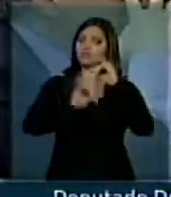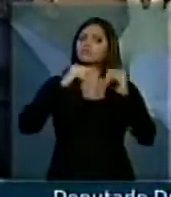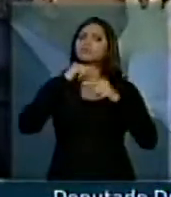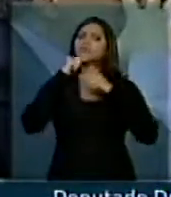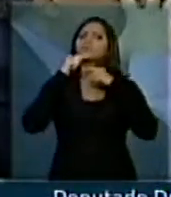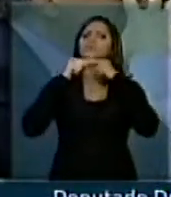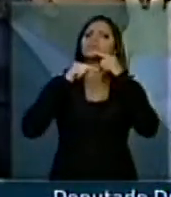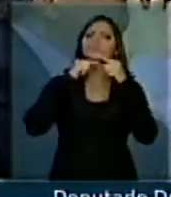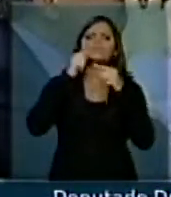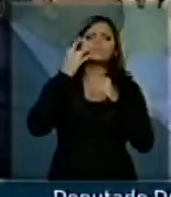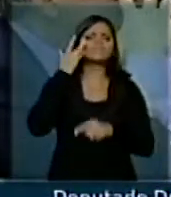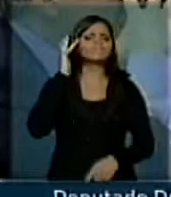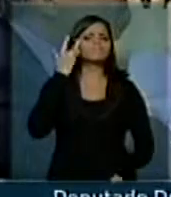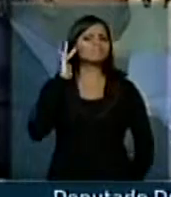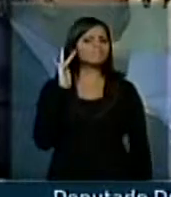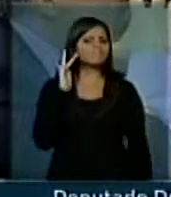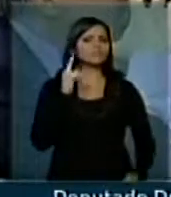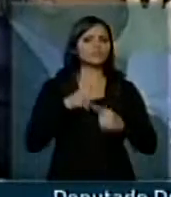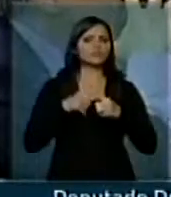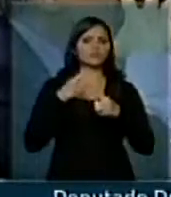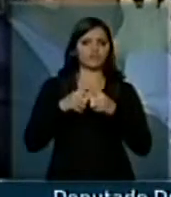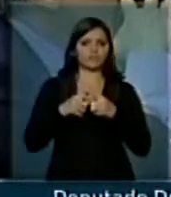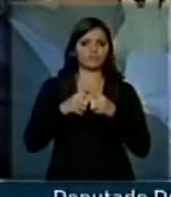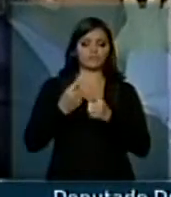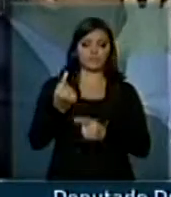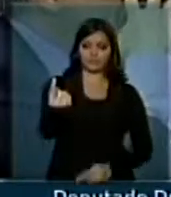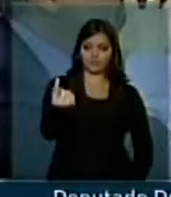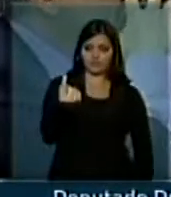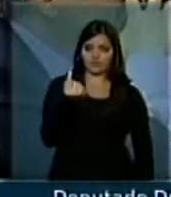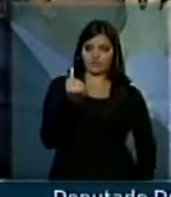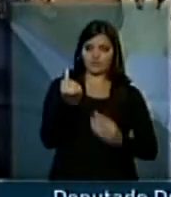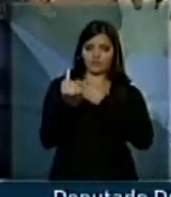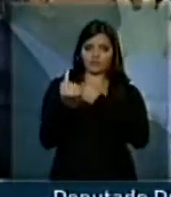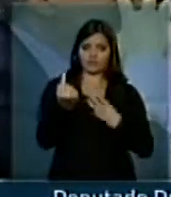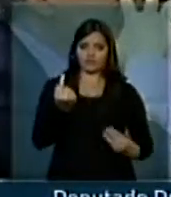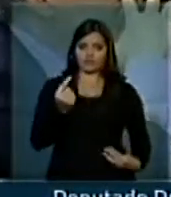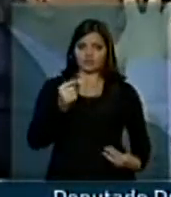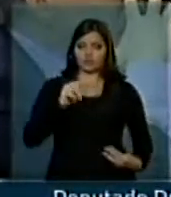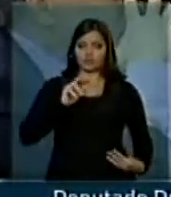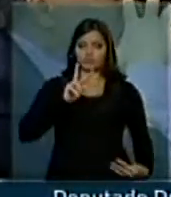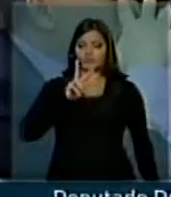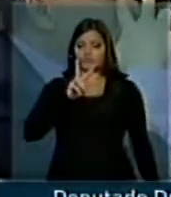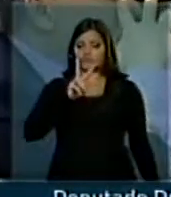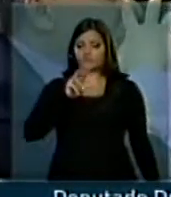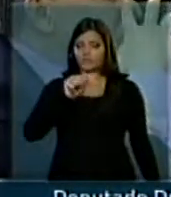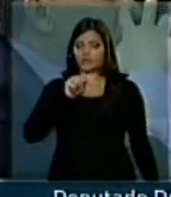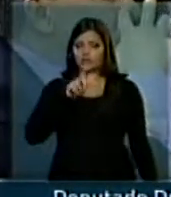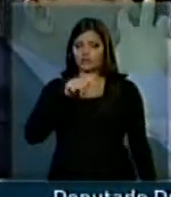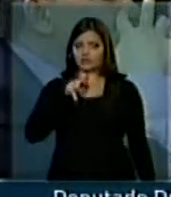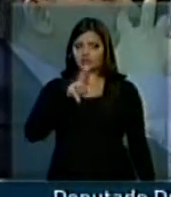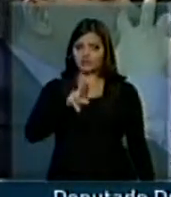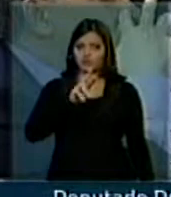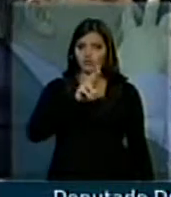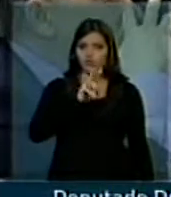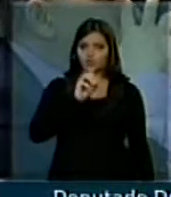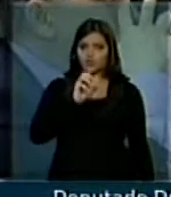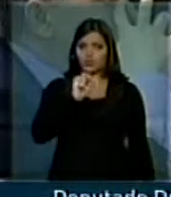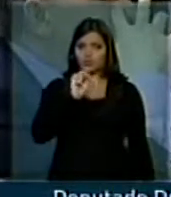minha. Quando nós recebemos o ministro Wagner Rossi, da